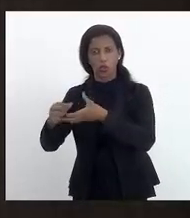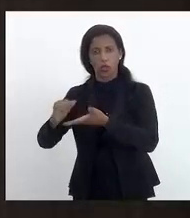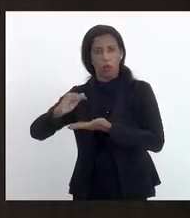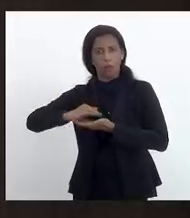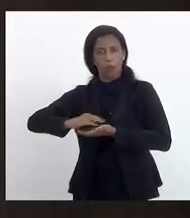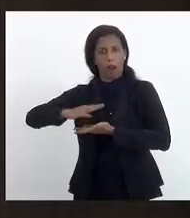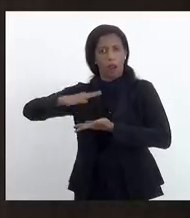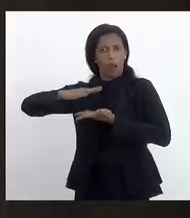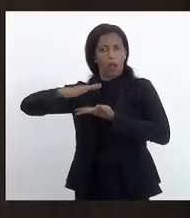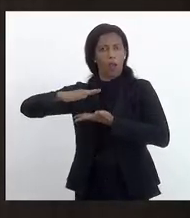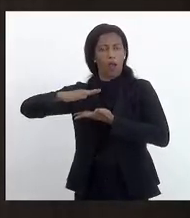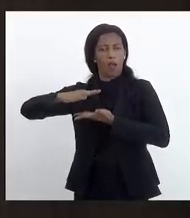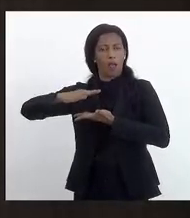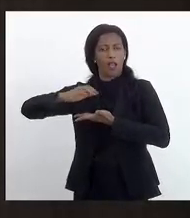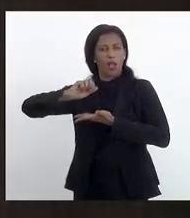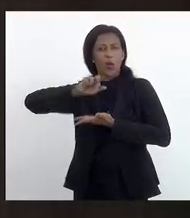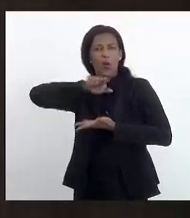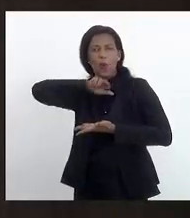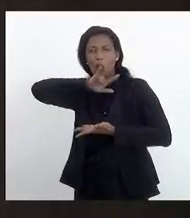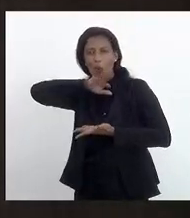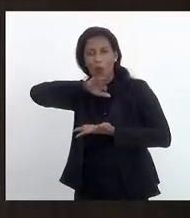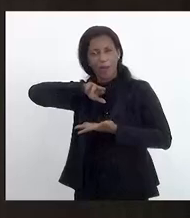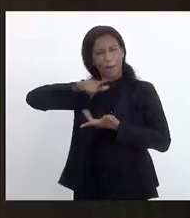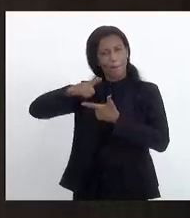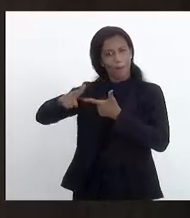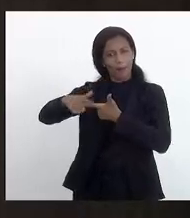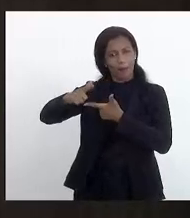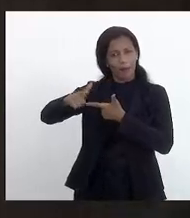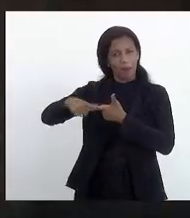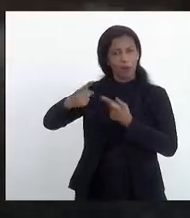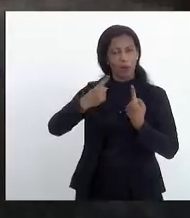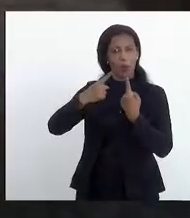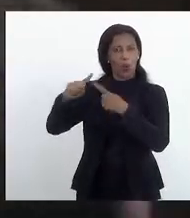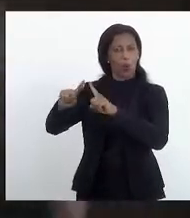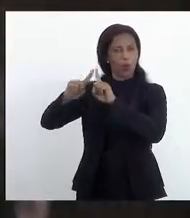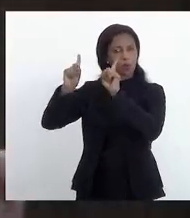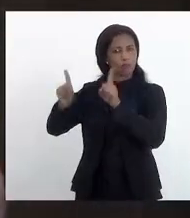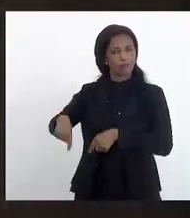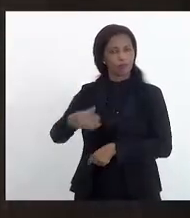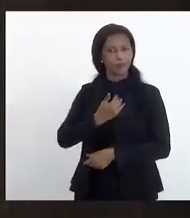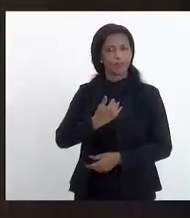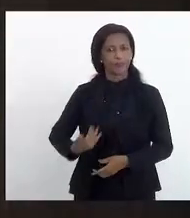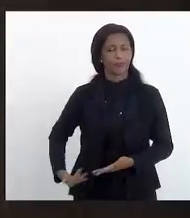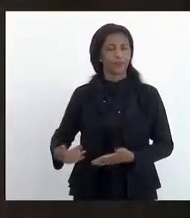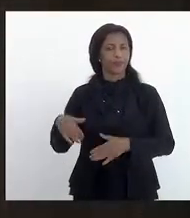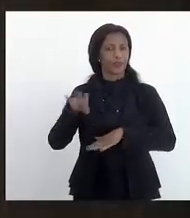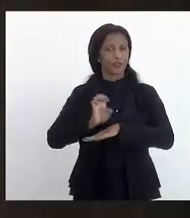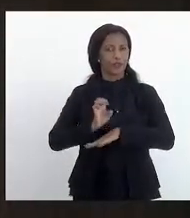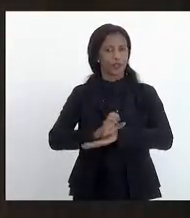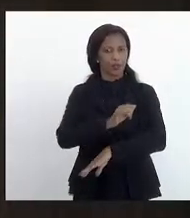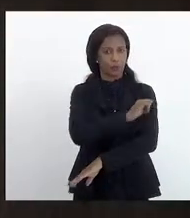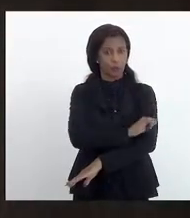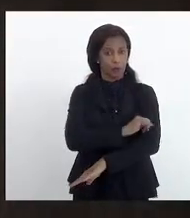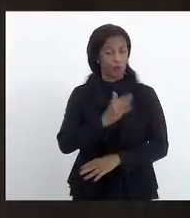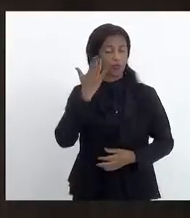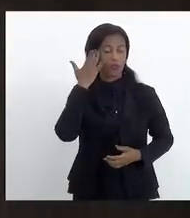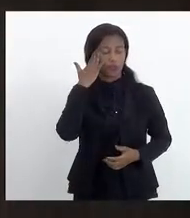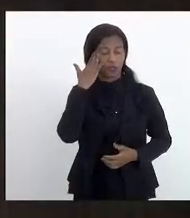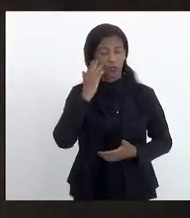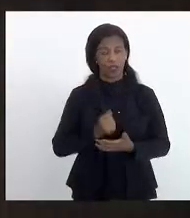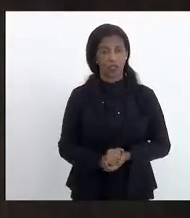e, enfim, inviabilize a vida dos servidores e das servidoras do Estado do Rio de Janeiro. A gente entende